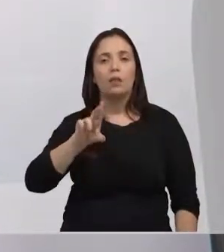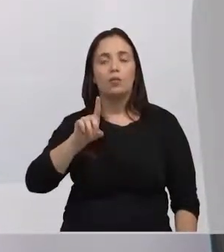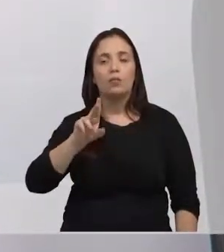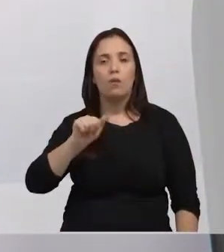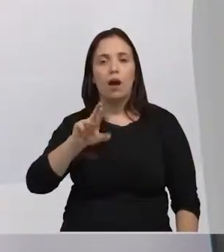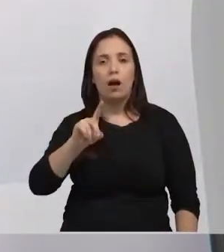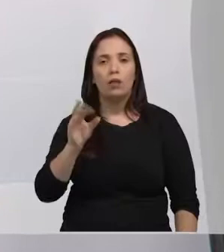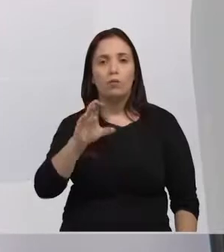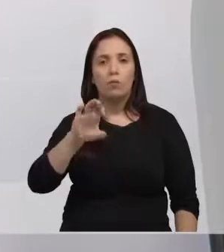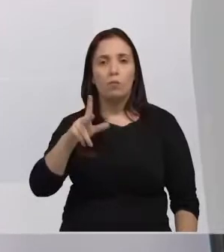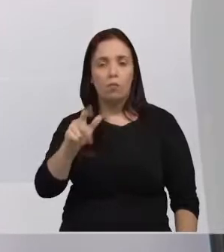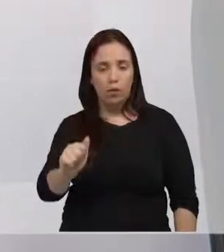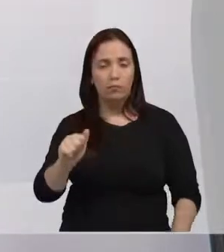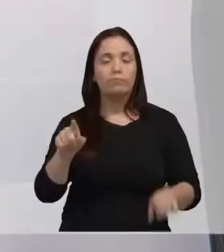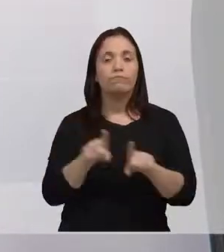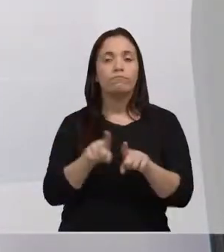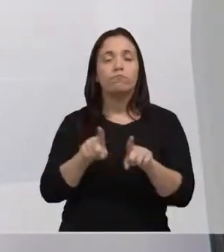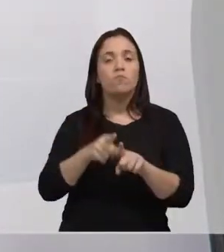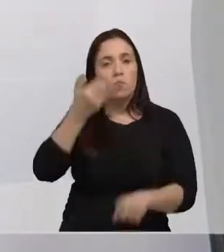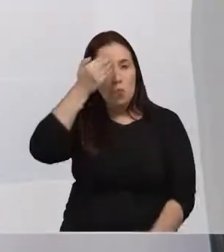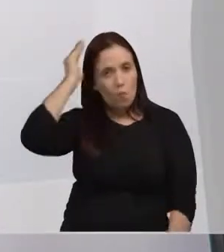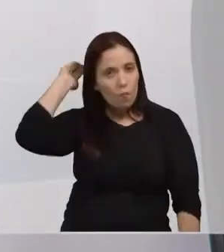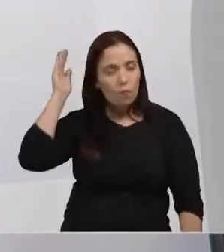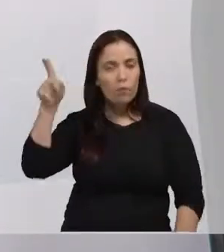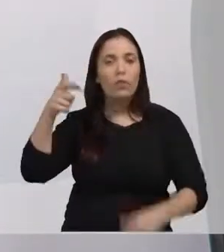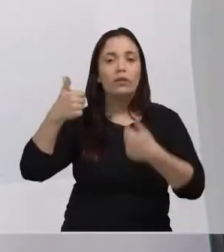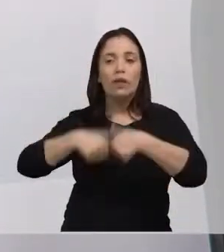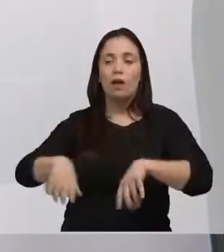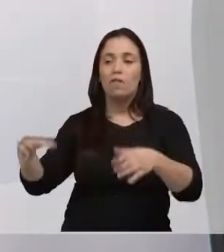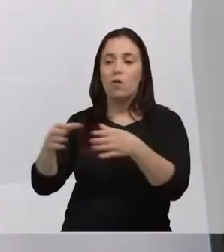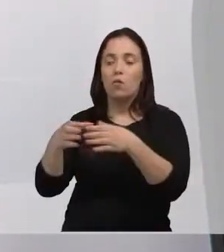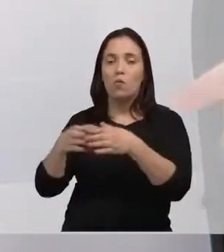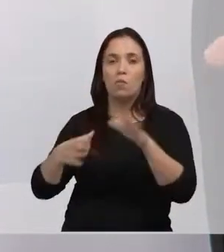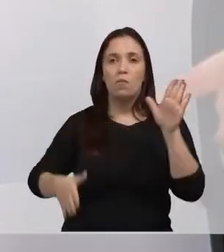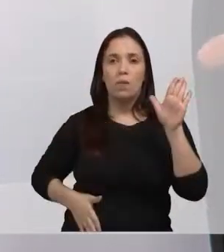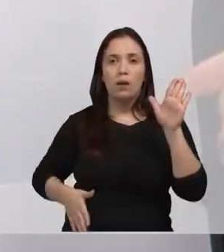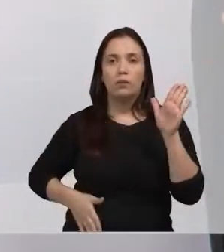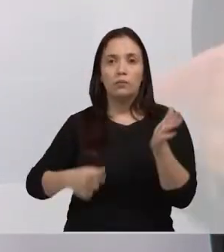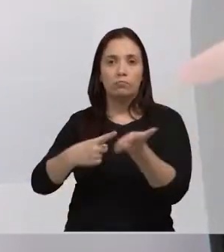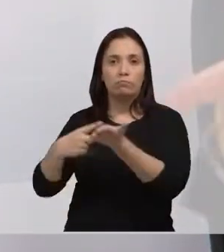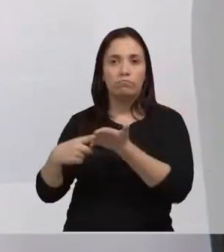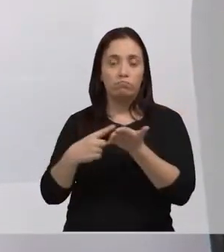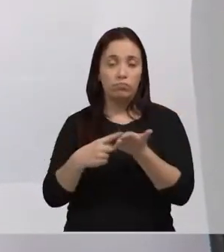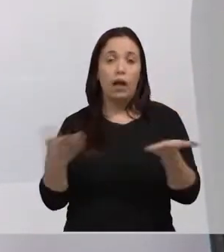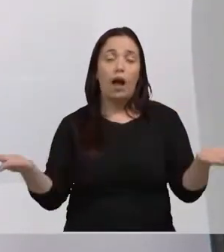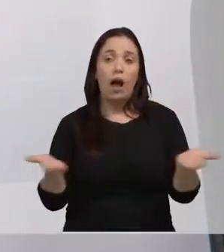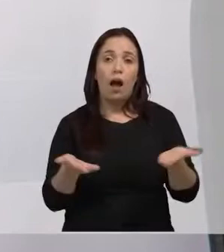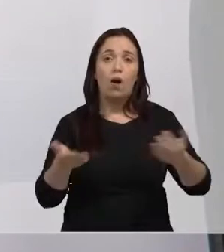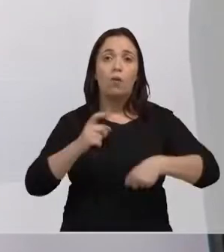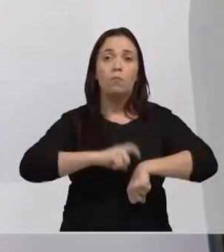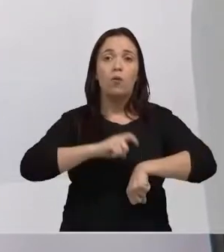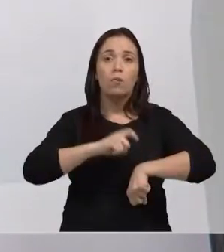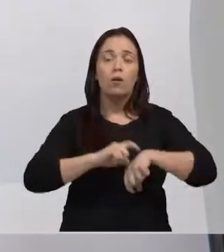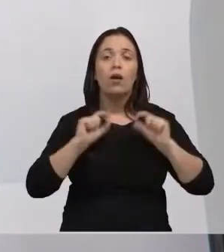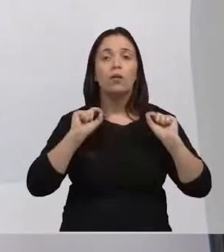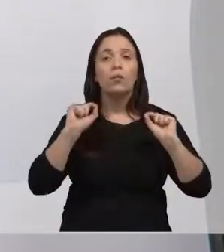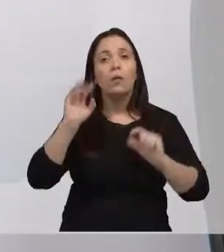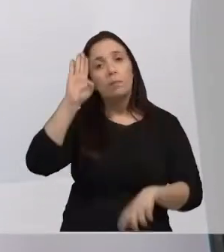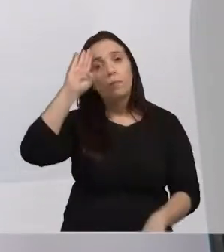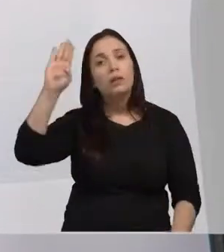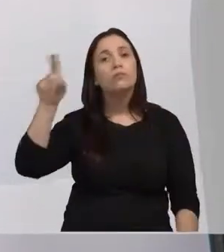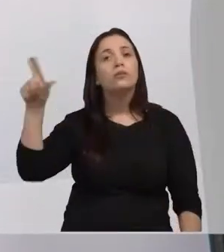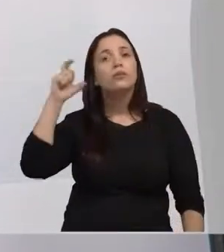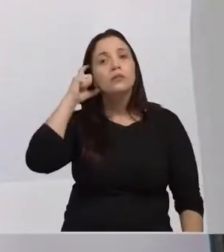Michel Temer era uma quadrilha, não era, Carlos Frederico? E agora eu acho que o papel primordial de